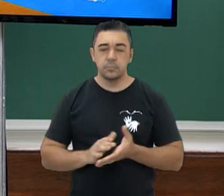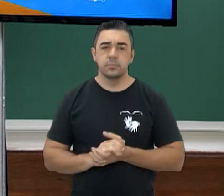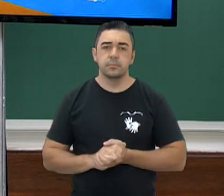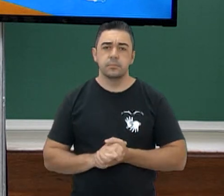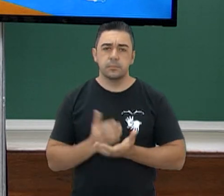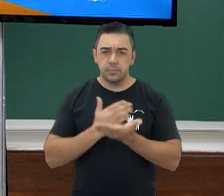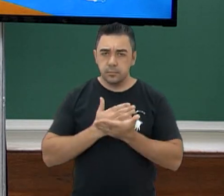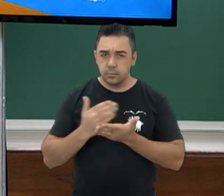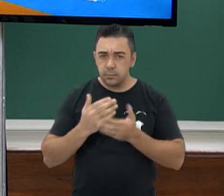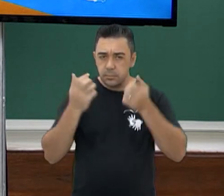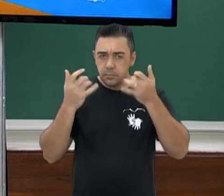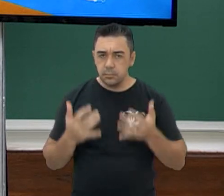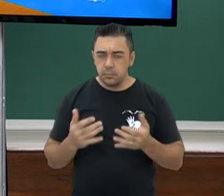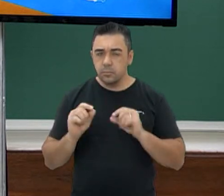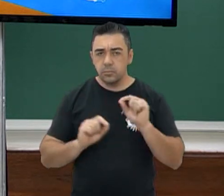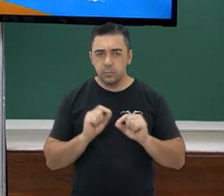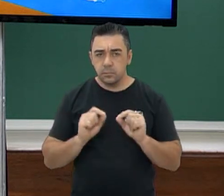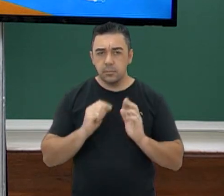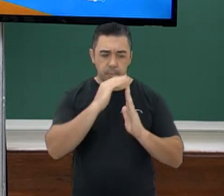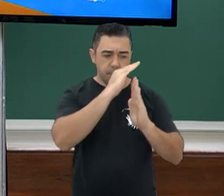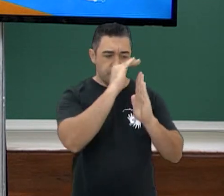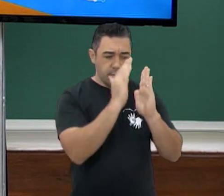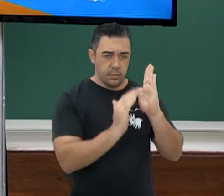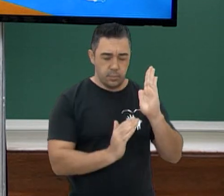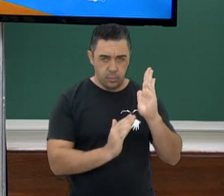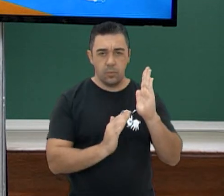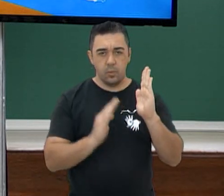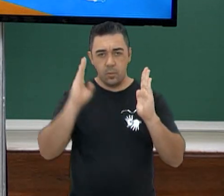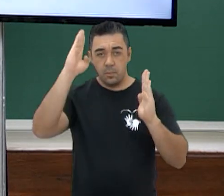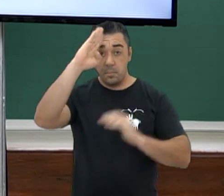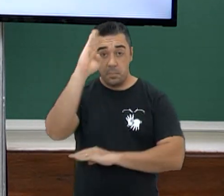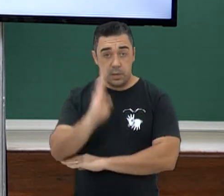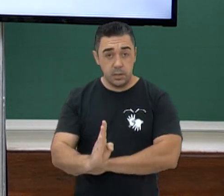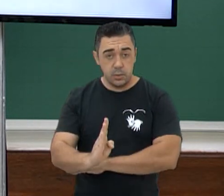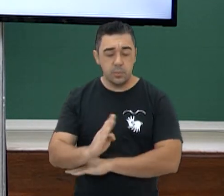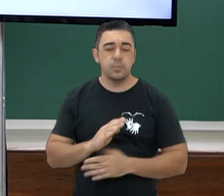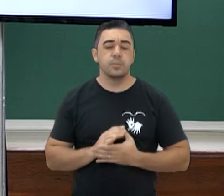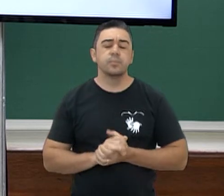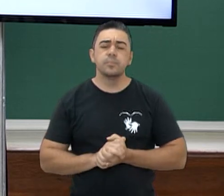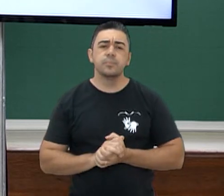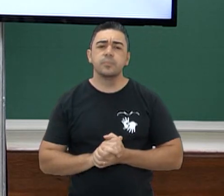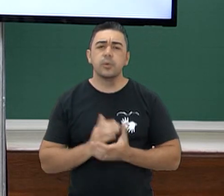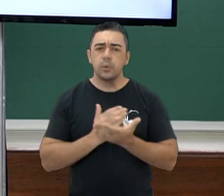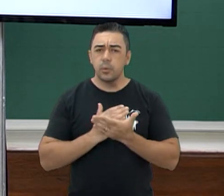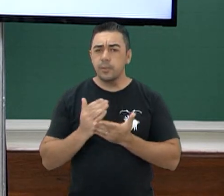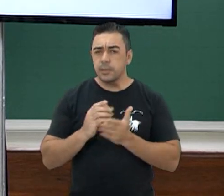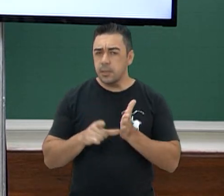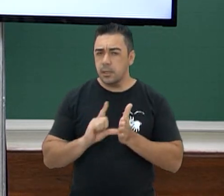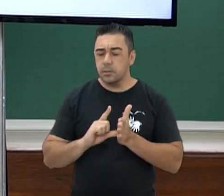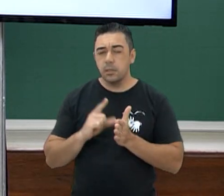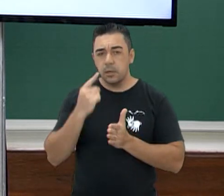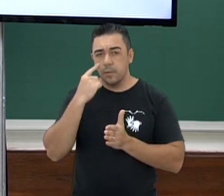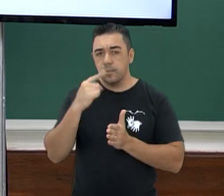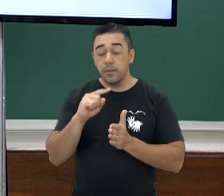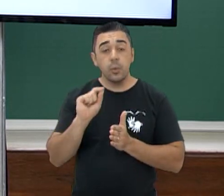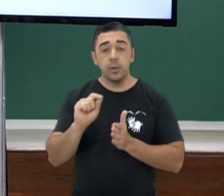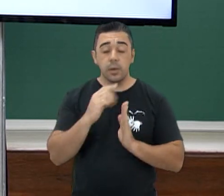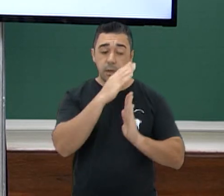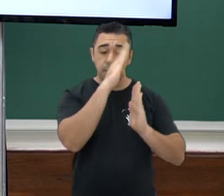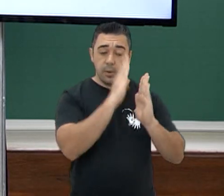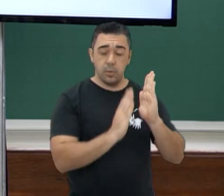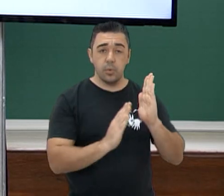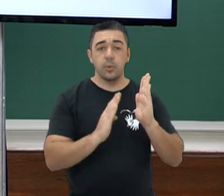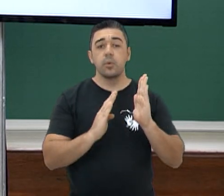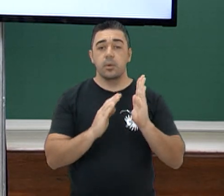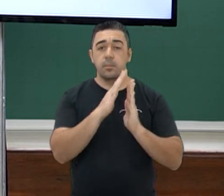Vamos começar essa aula falando sobre o Barroco brasileiro. Antes de começar, eu quero fazer uma pequena revisãozinha sobre o Barroco na Europa,